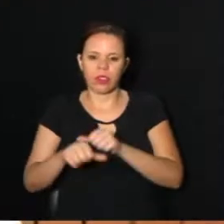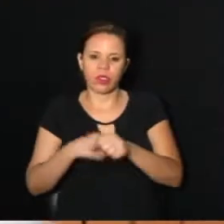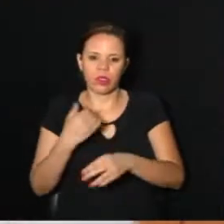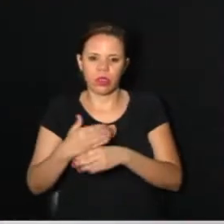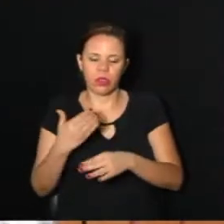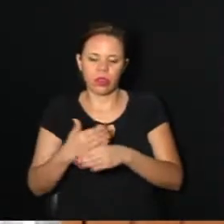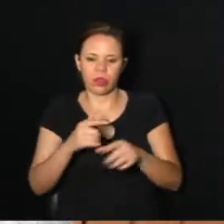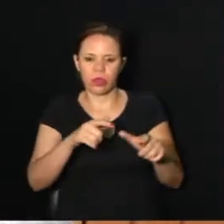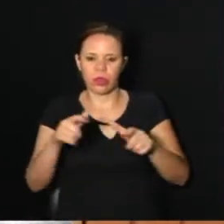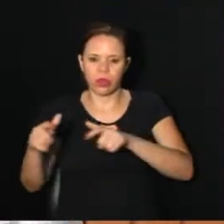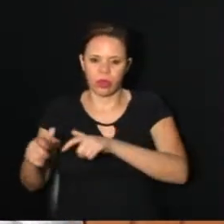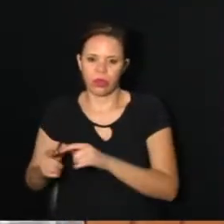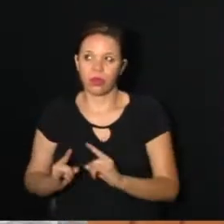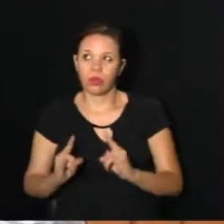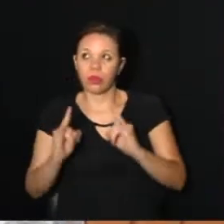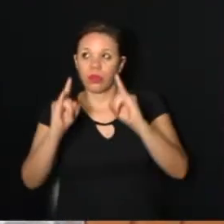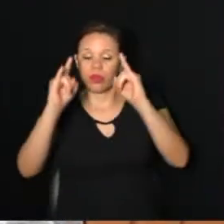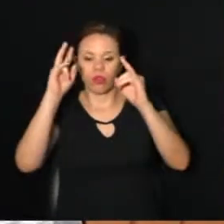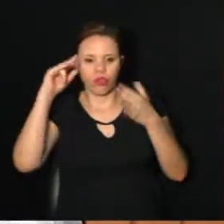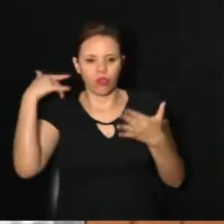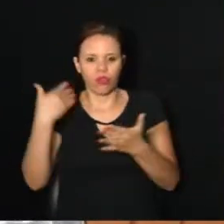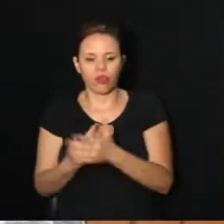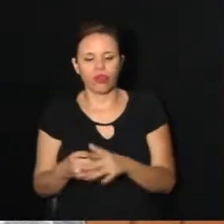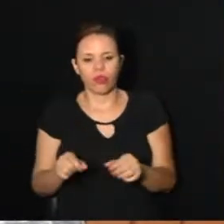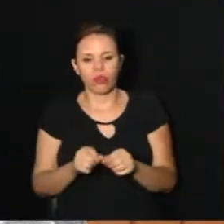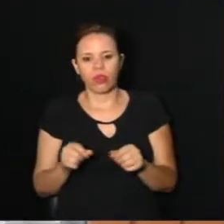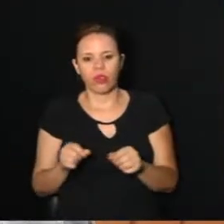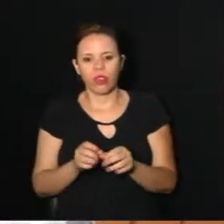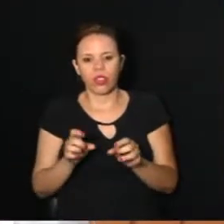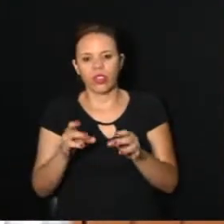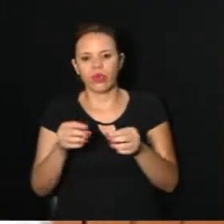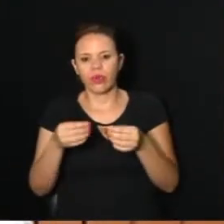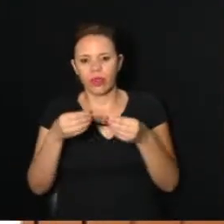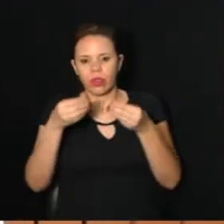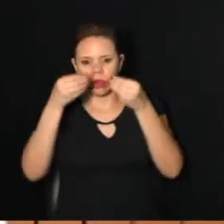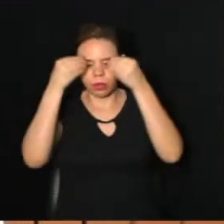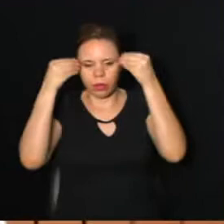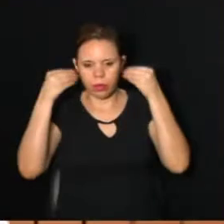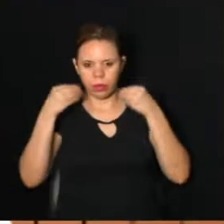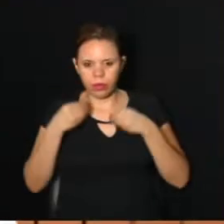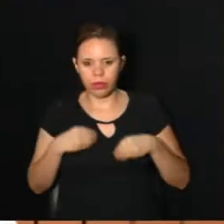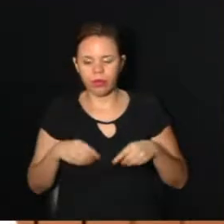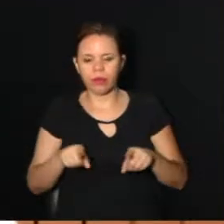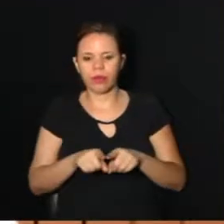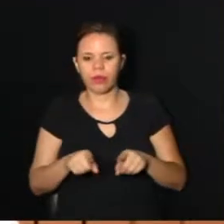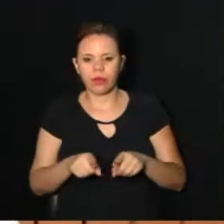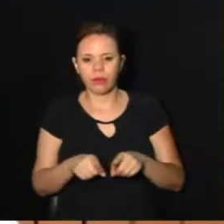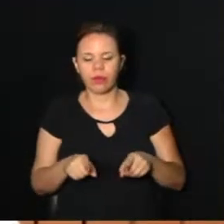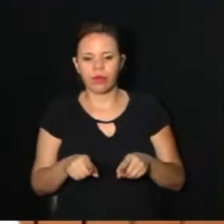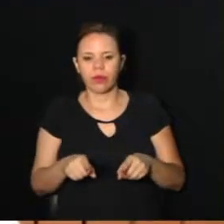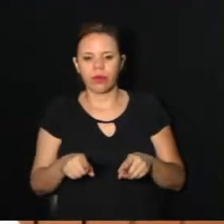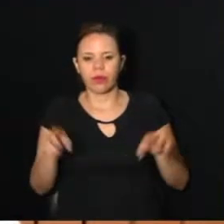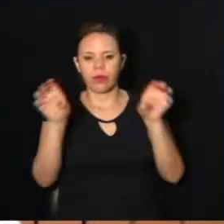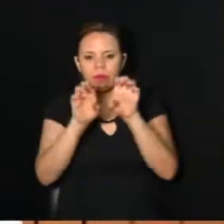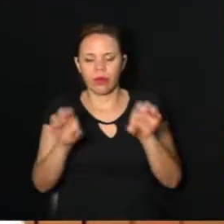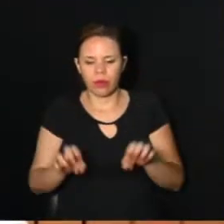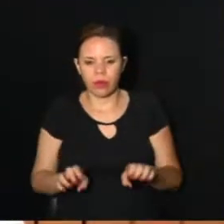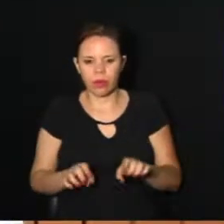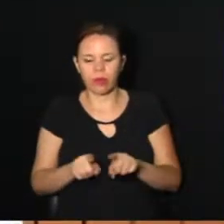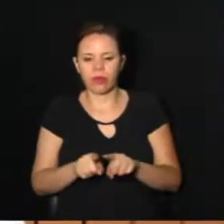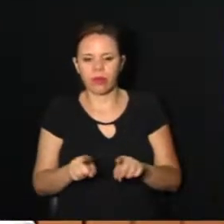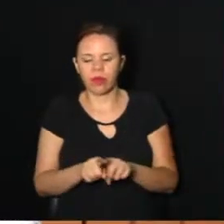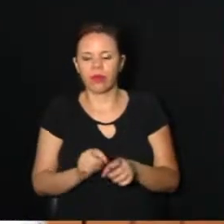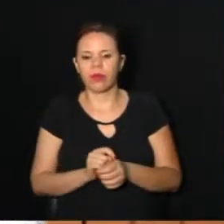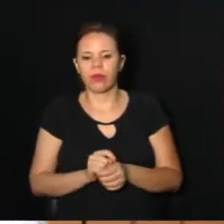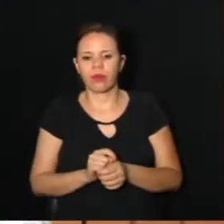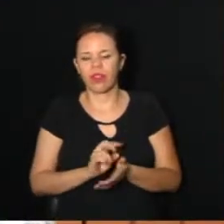de lugares prédios históricos, comércio varejista de cosméticos, de saneamento hidrossanitário, comércio